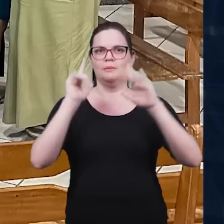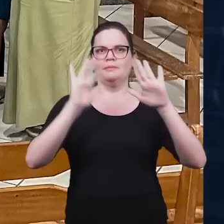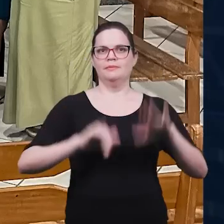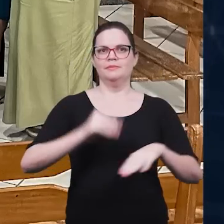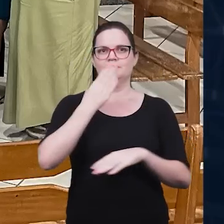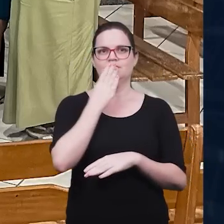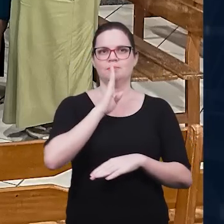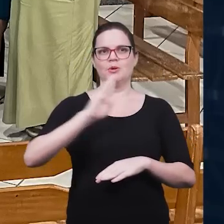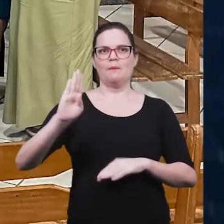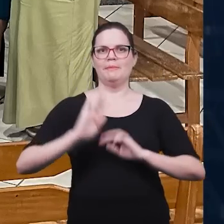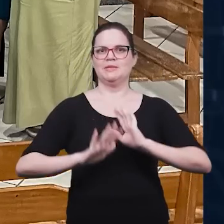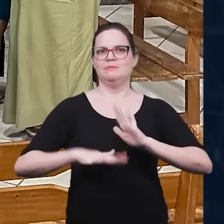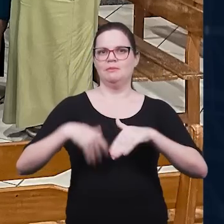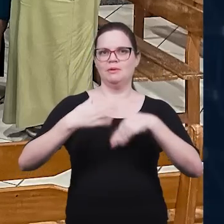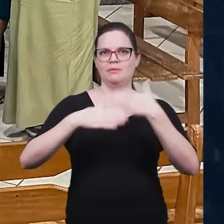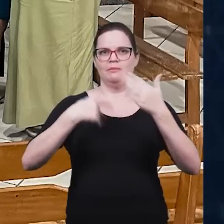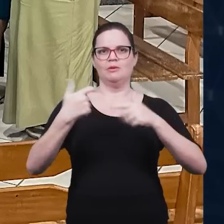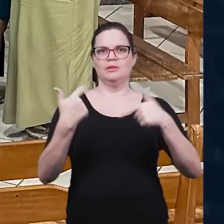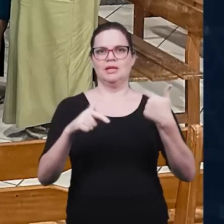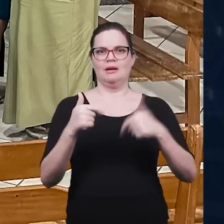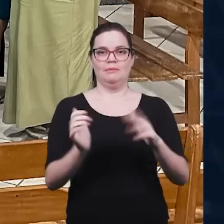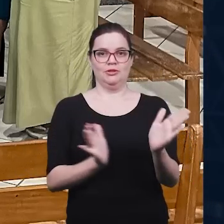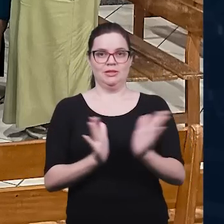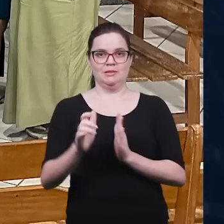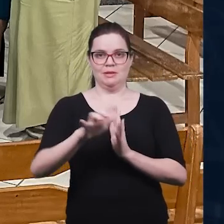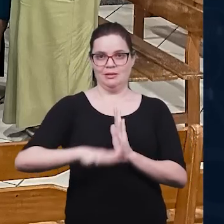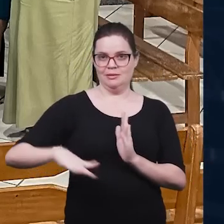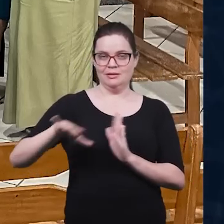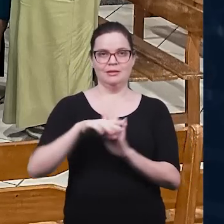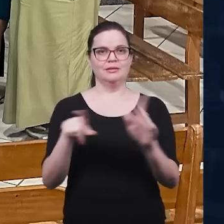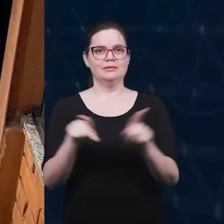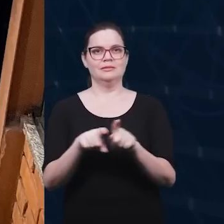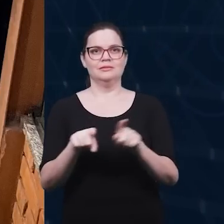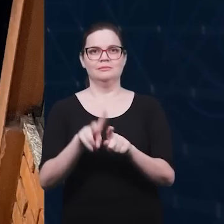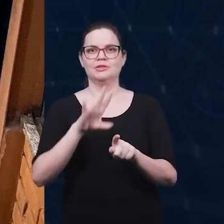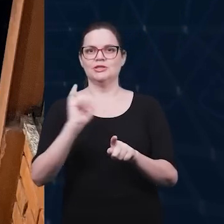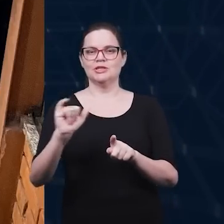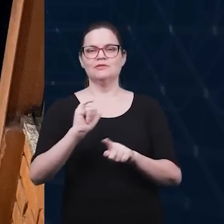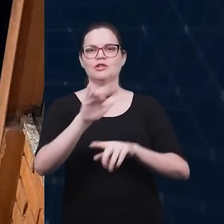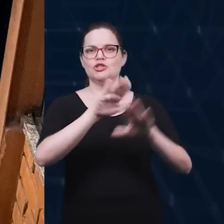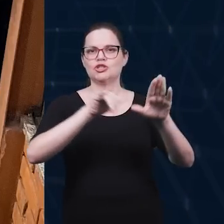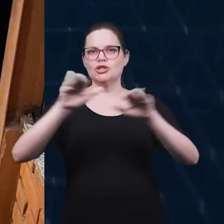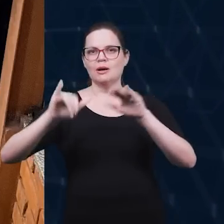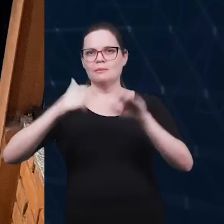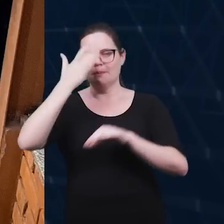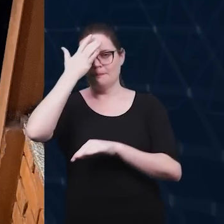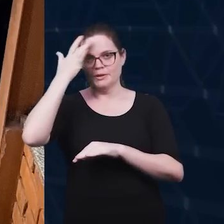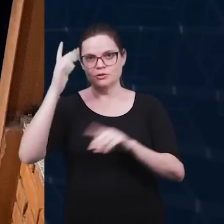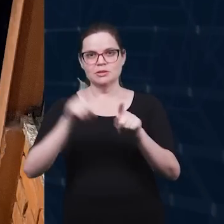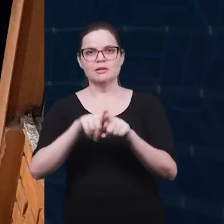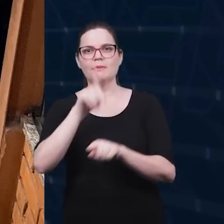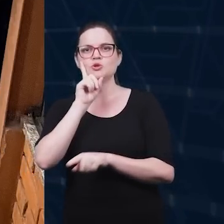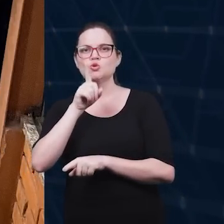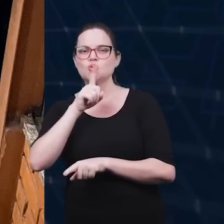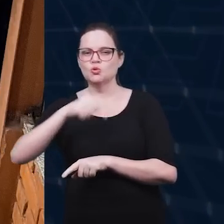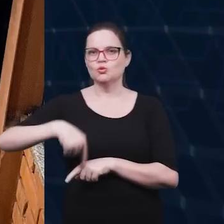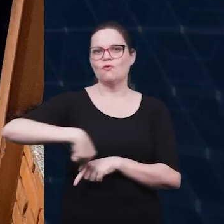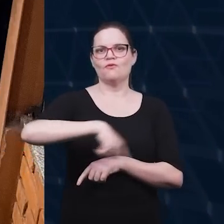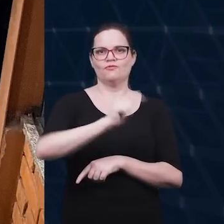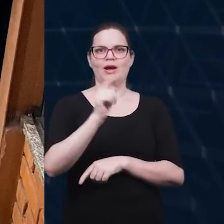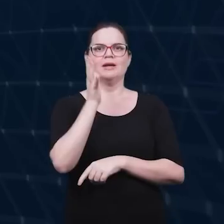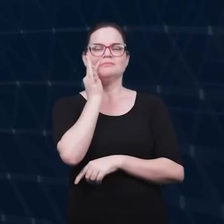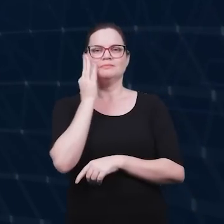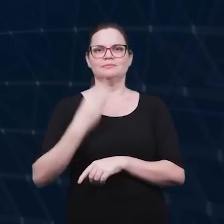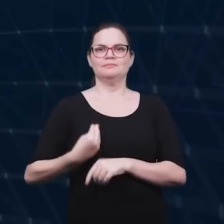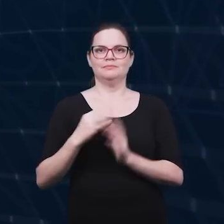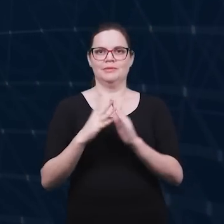de crescimento do trabalho de acessibilidade no polo e de que estaria enviando vidas necessitadas e que esses irmãos que estão